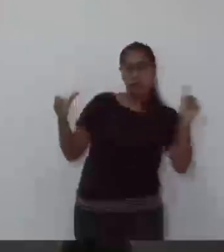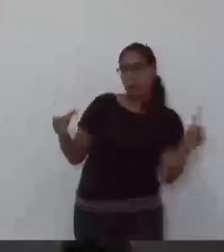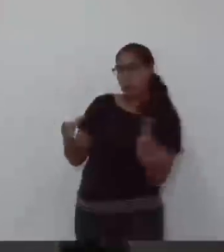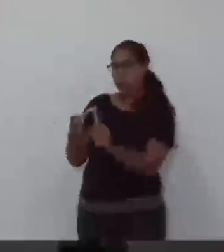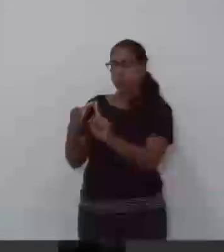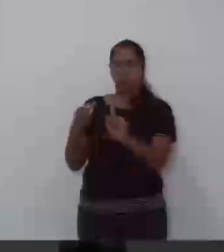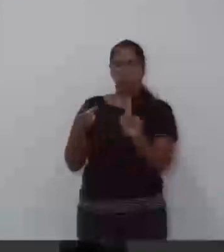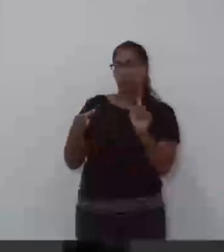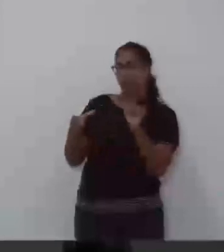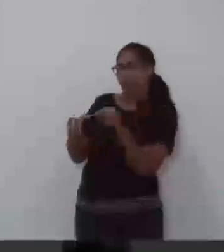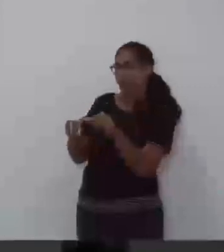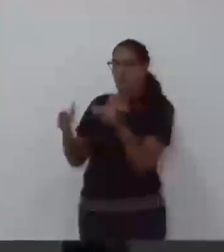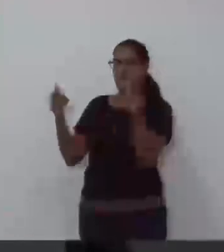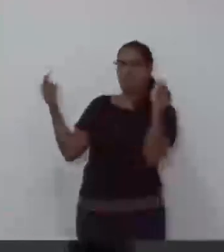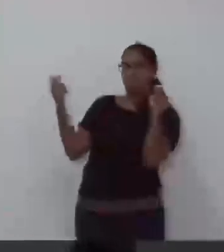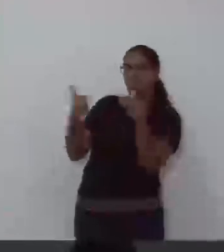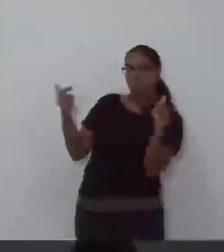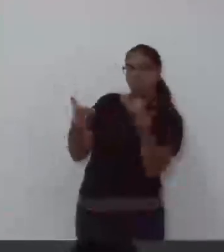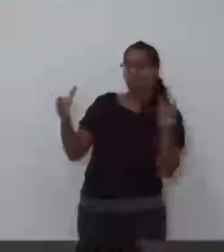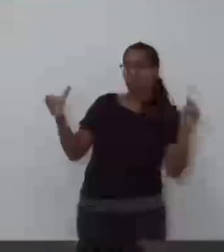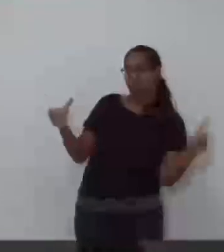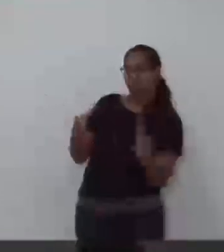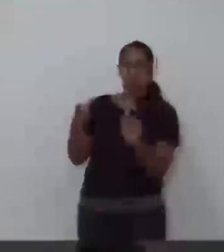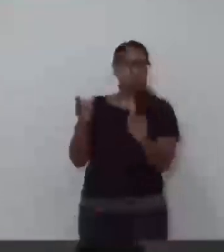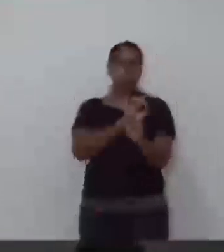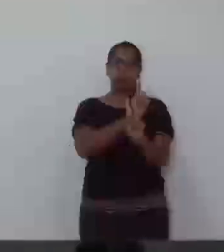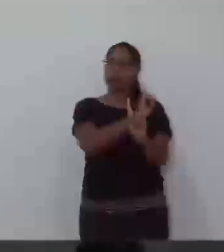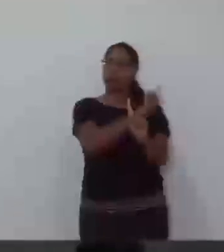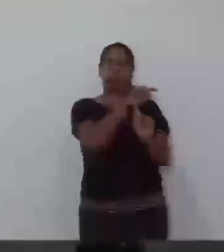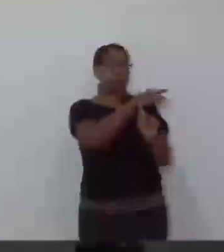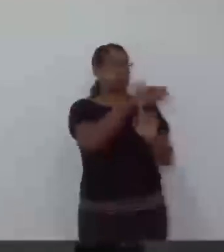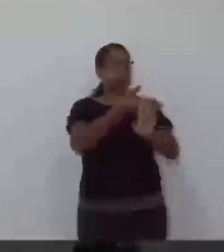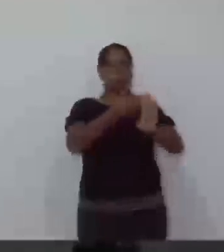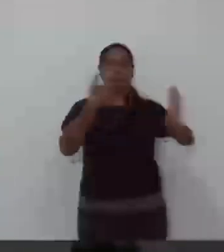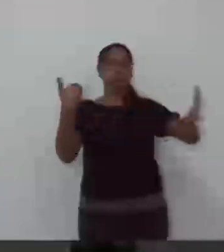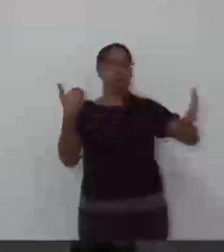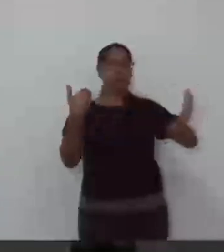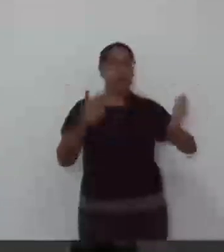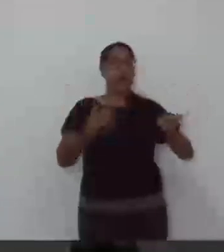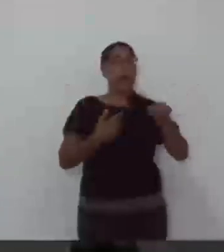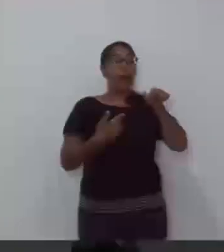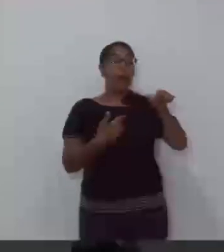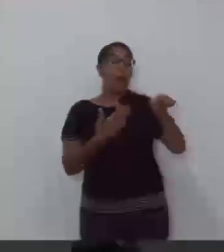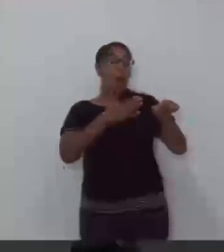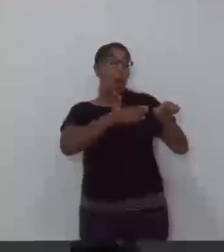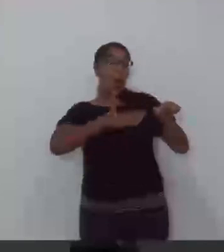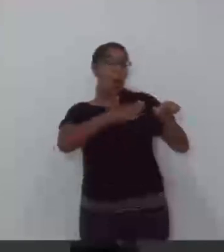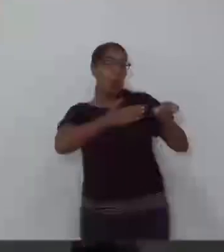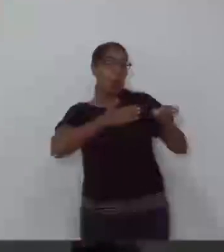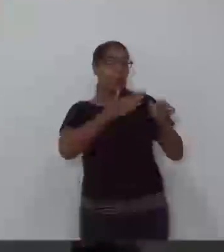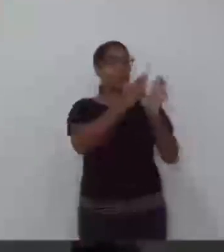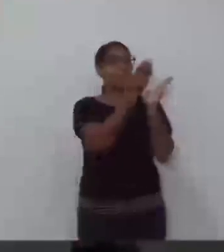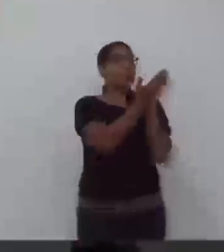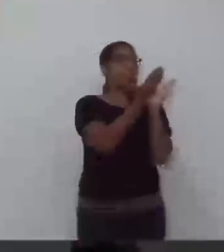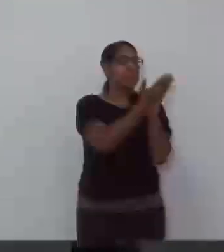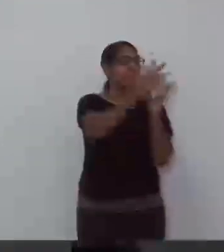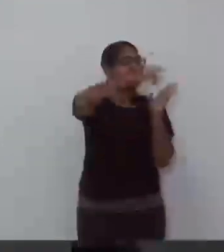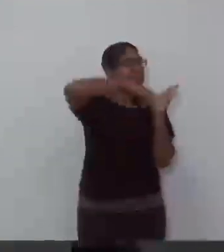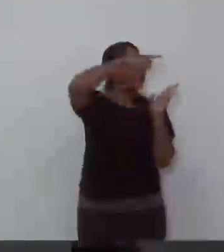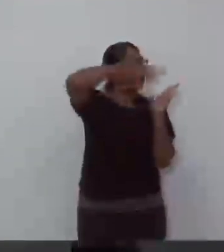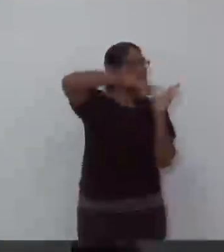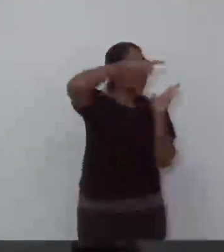nem se assenta na roda dos escarnecedores. Antes tem o seu prazer na lei do Senhor, e na sua